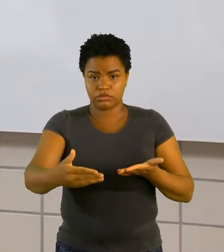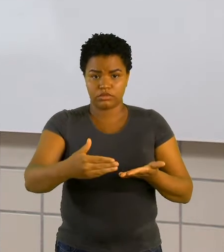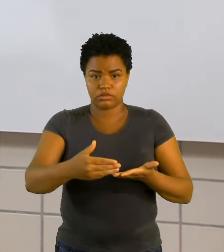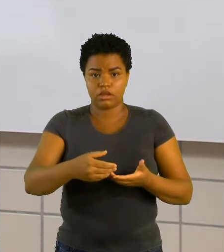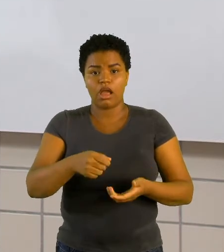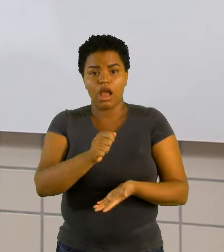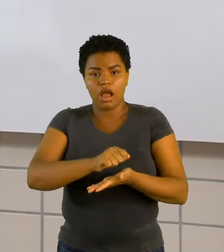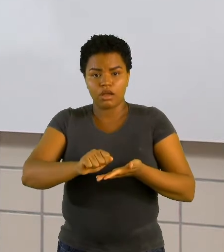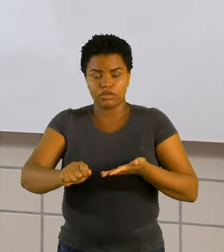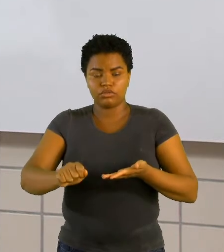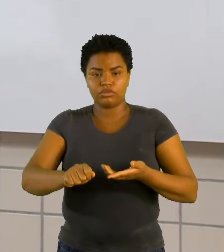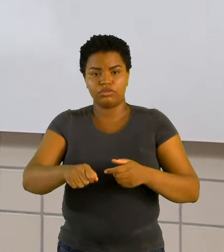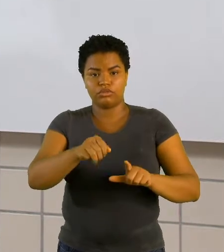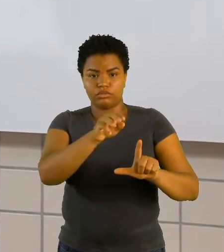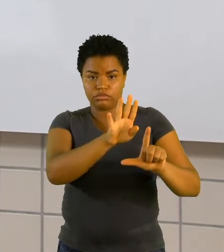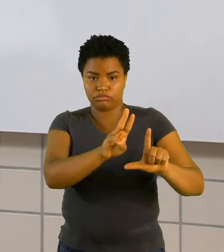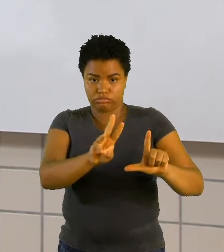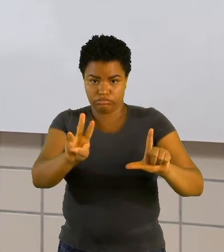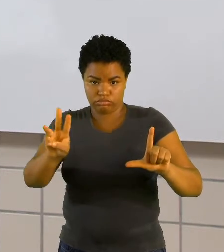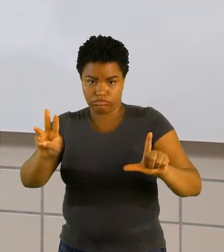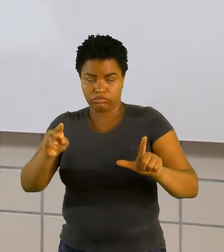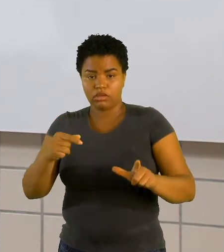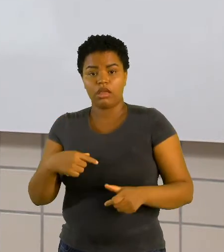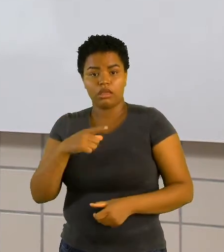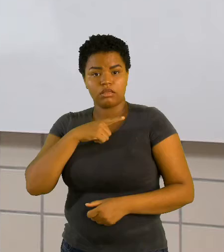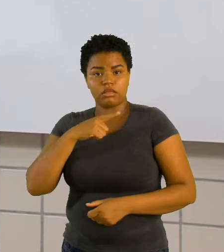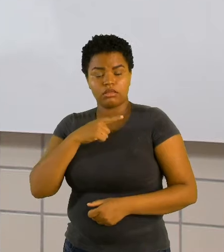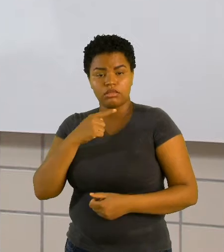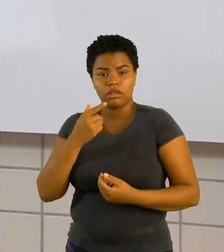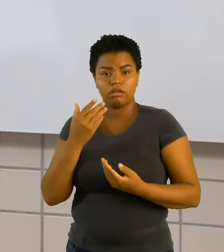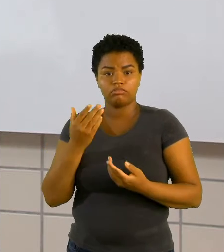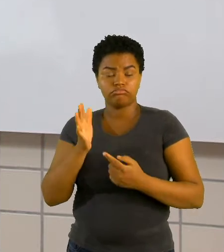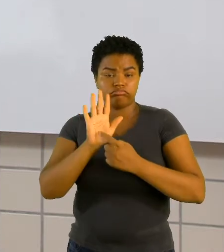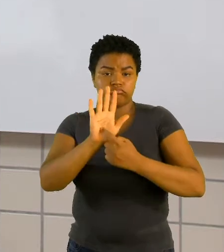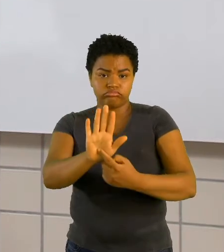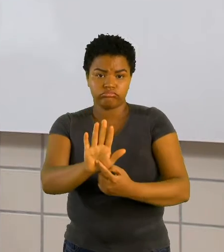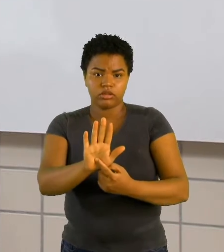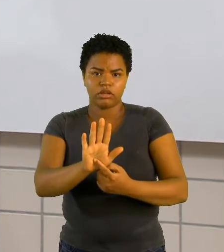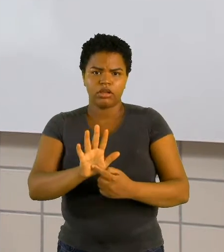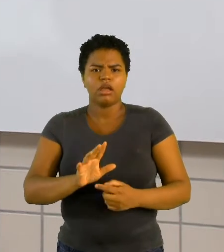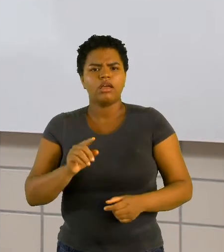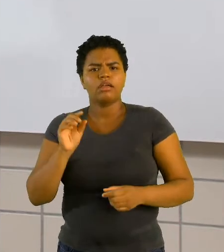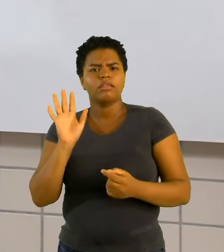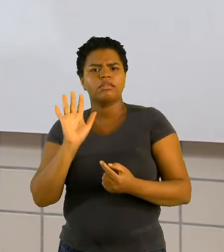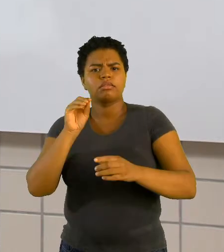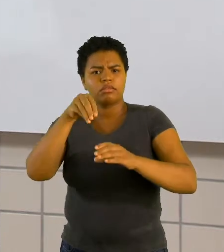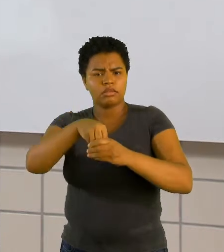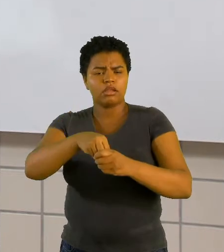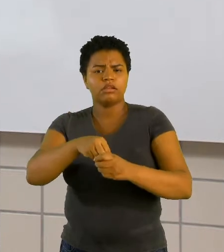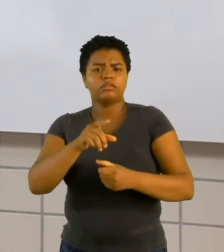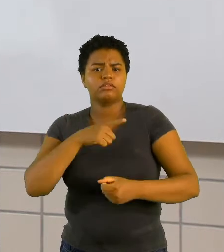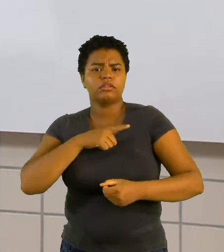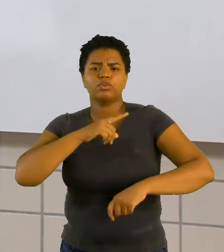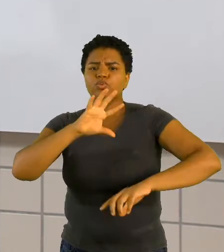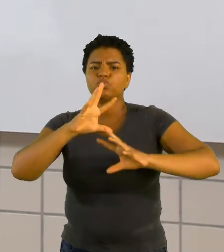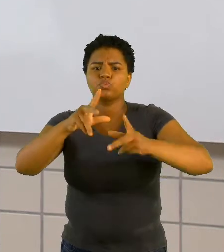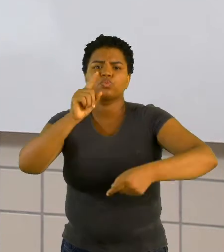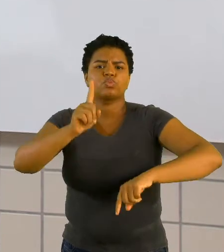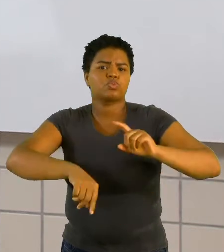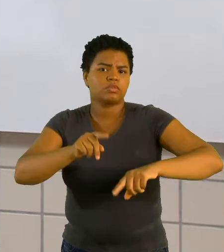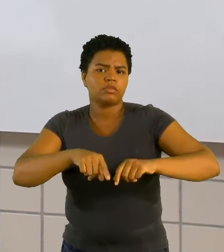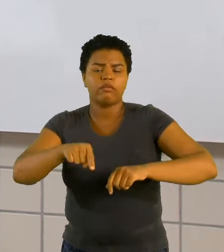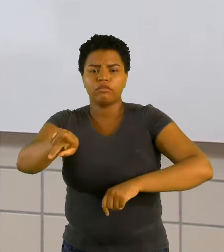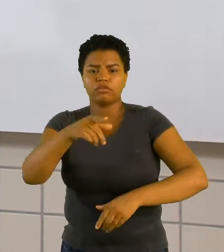plataforma que vai estar aparecendo aí na sua tela. Nela você pode encontrar todo o material para você aprofundar o seu